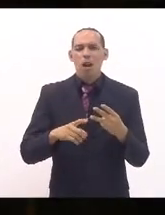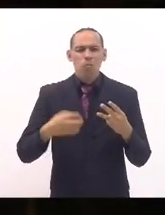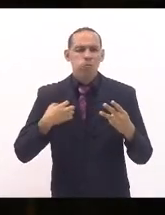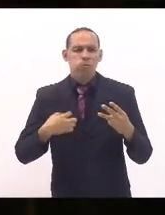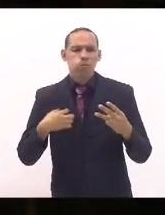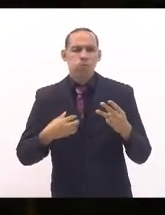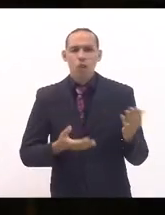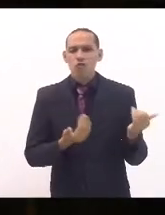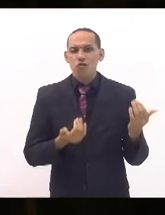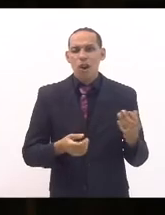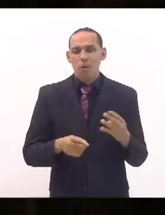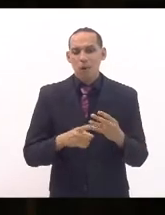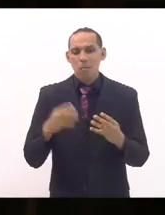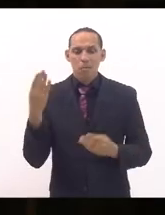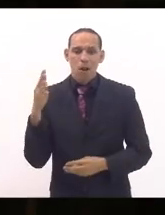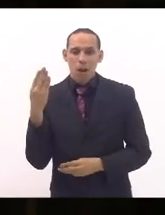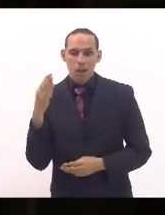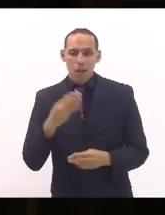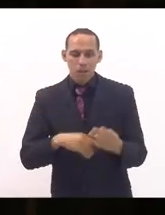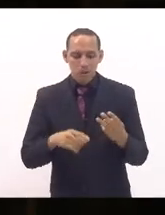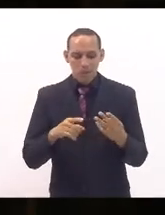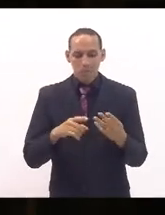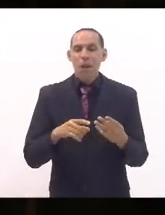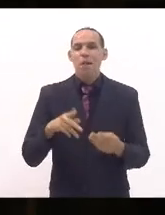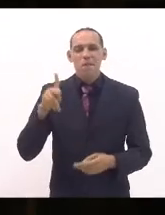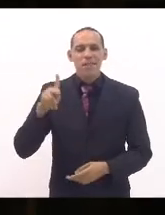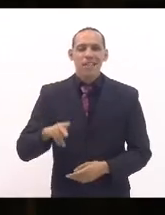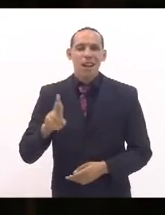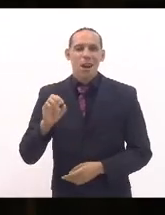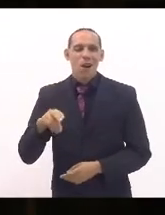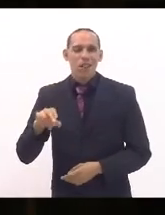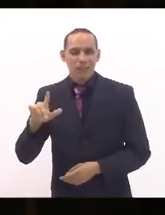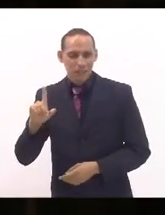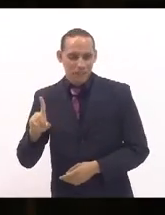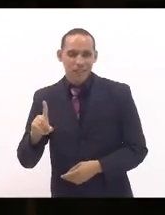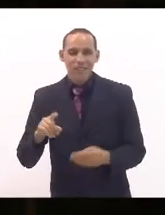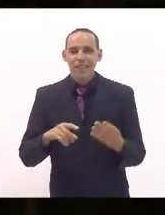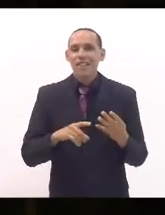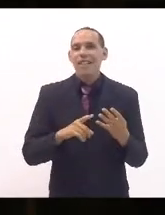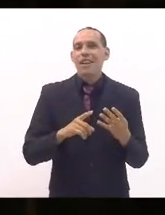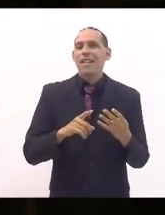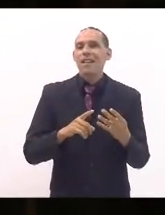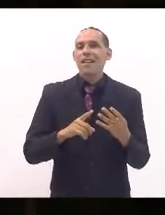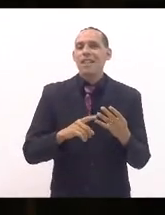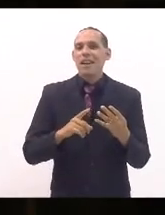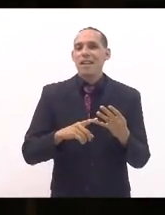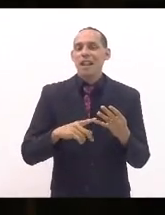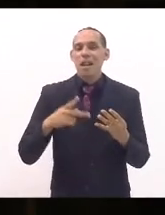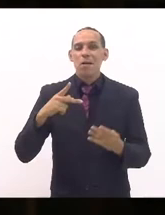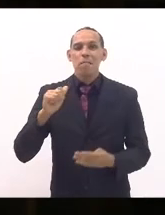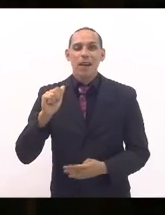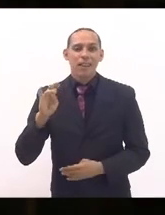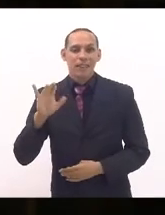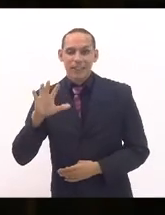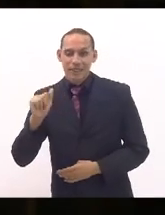do Botafogo, presidente Ronald, fiel tricolor aí, deputada, presidente Patrícia, uma